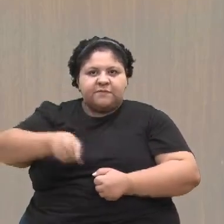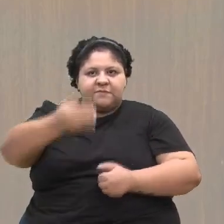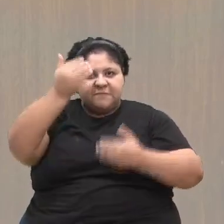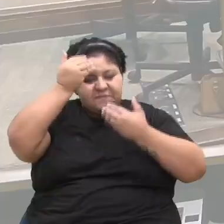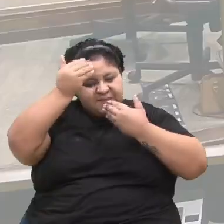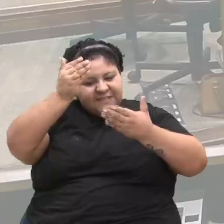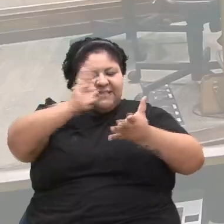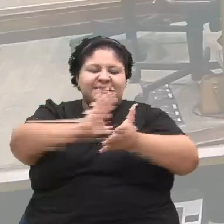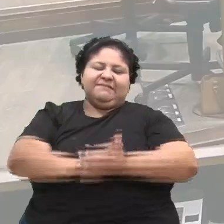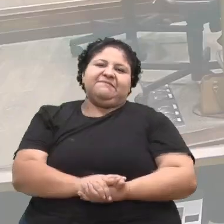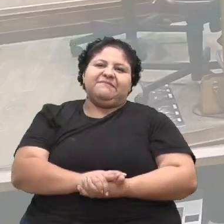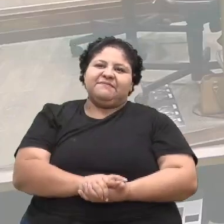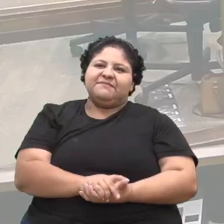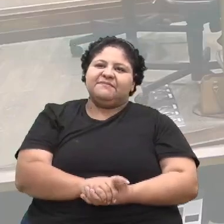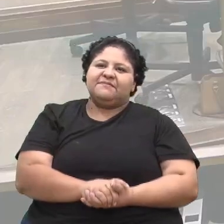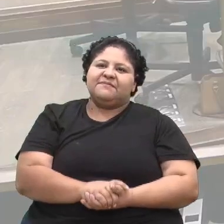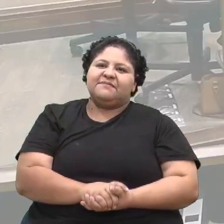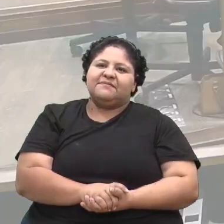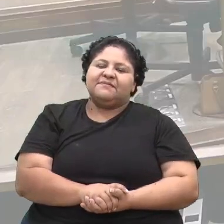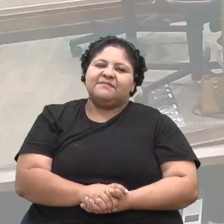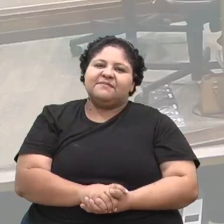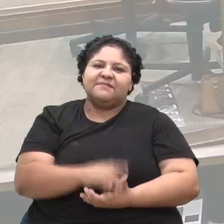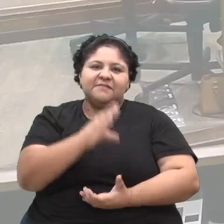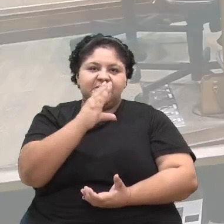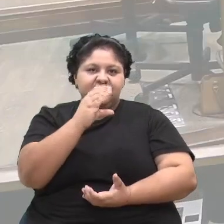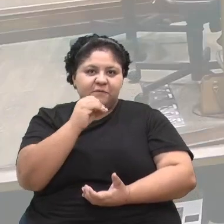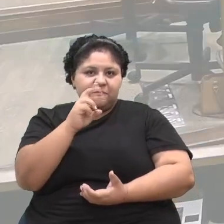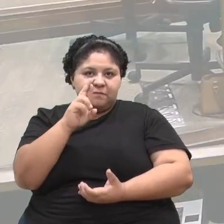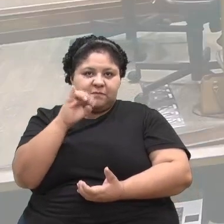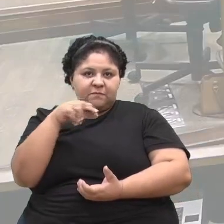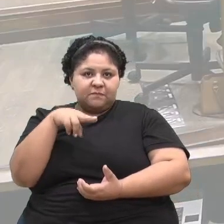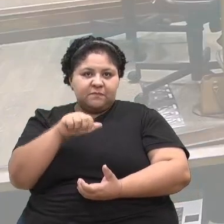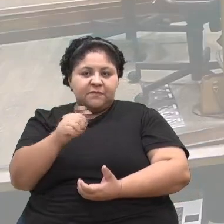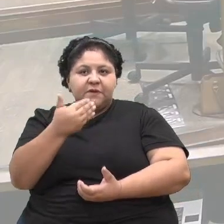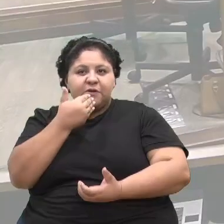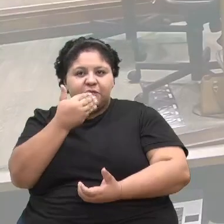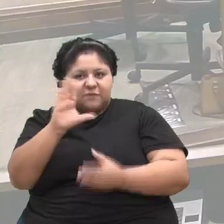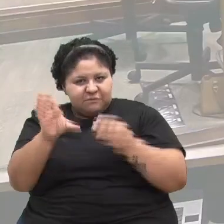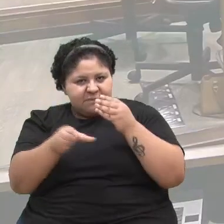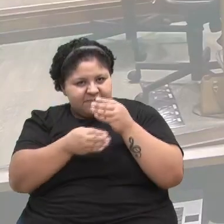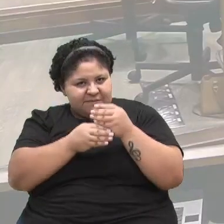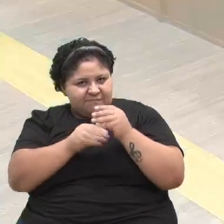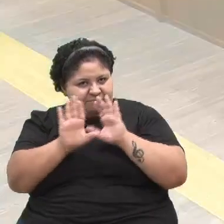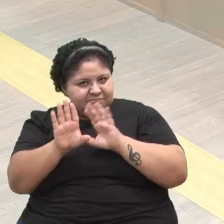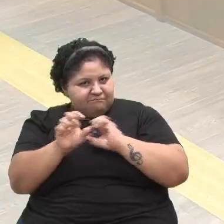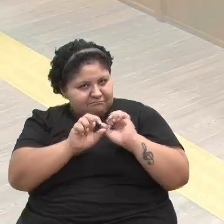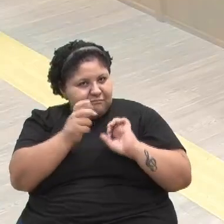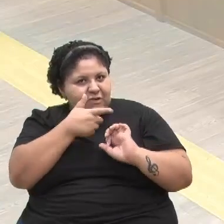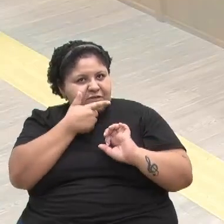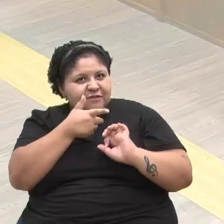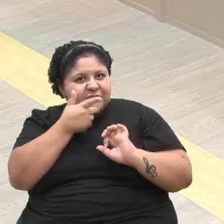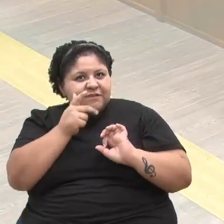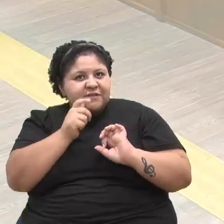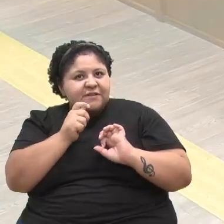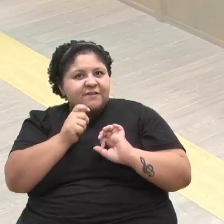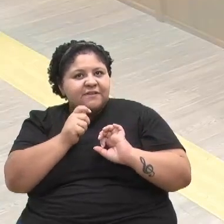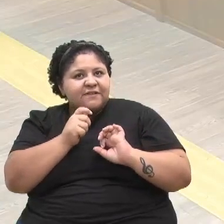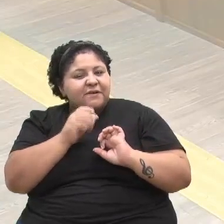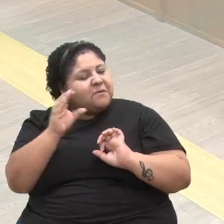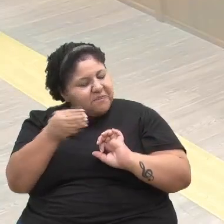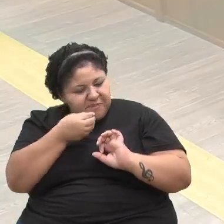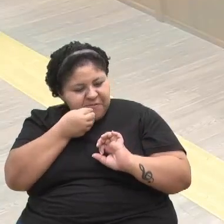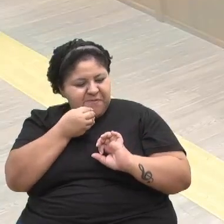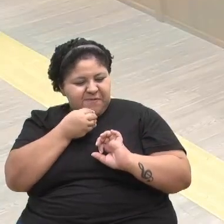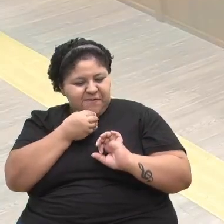espaço. Dona Corina, eu pedi uma partezinha. Posso me manifestar aqui? Claro. Com a